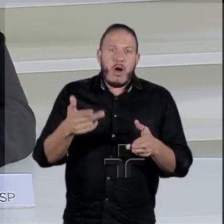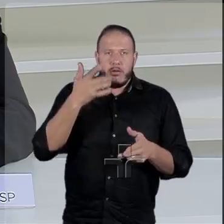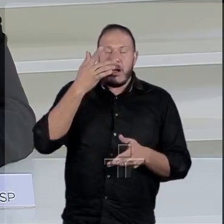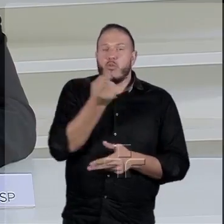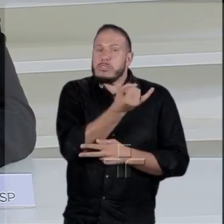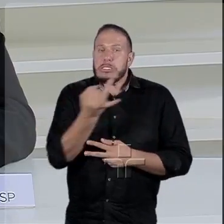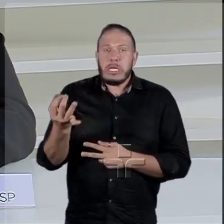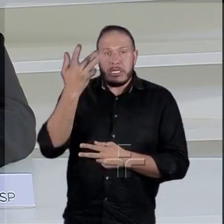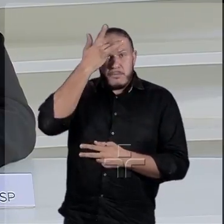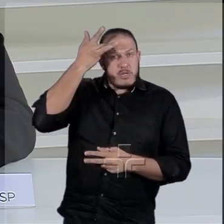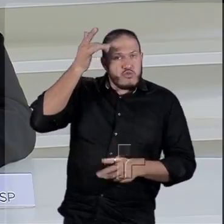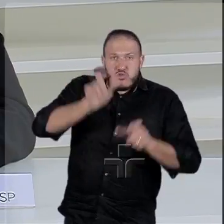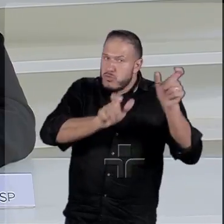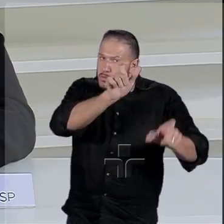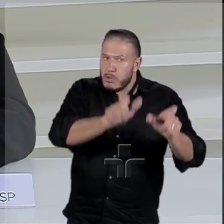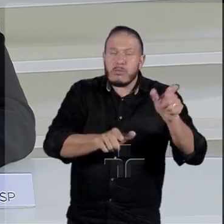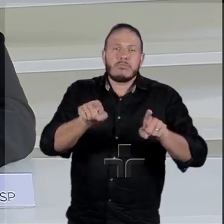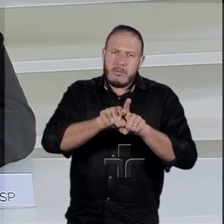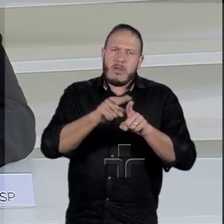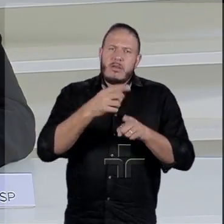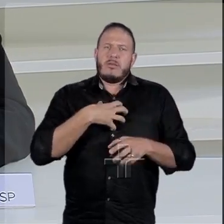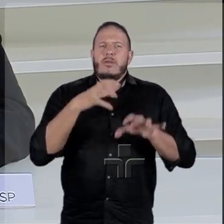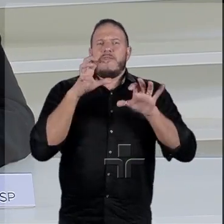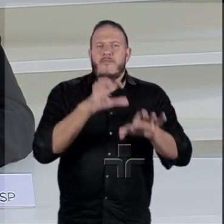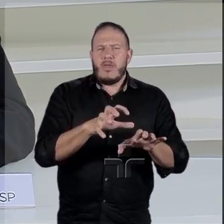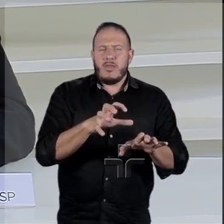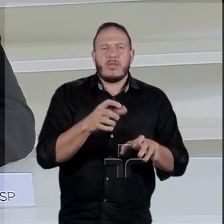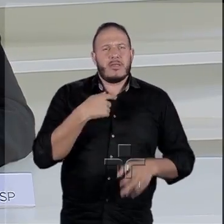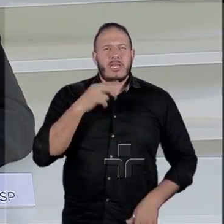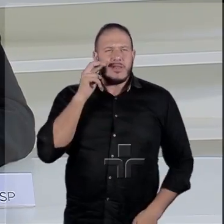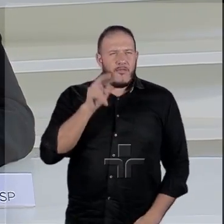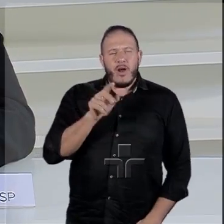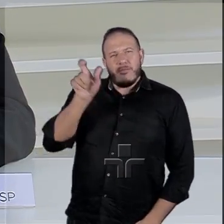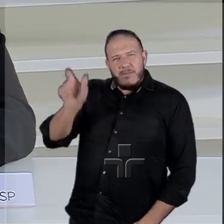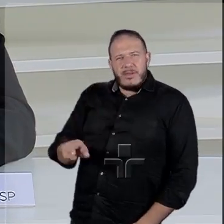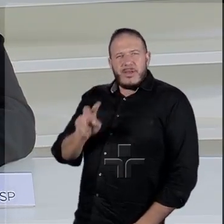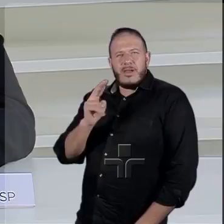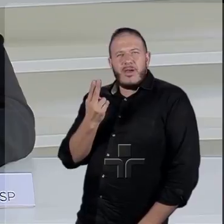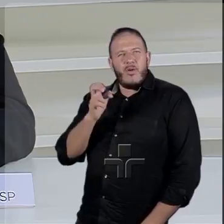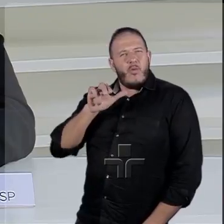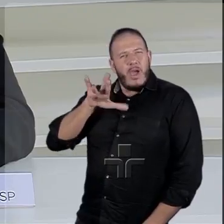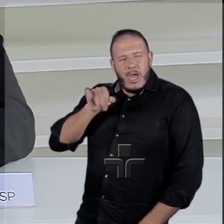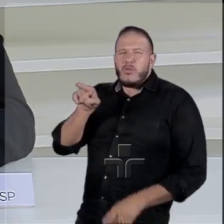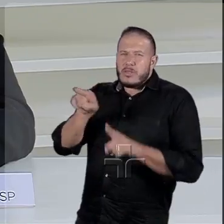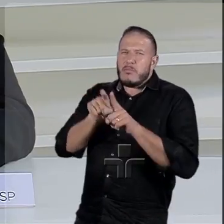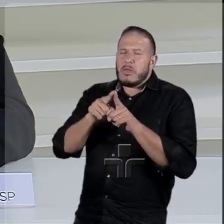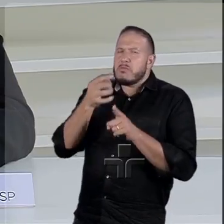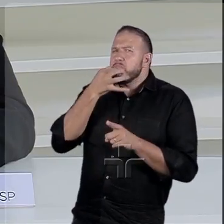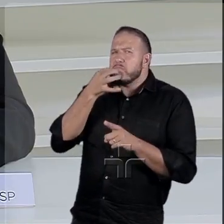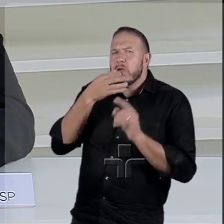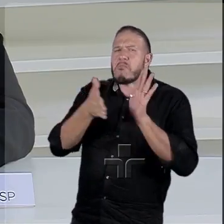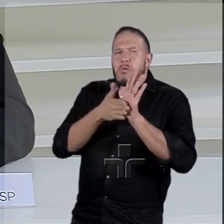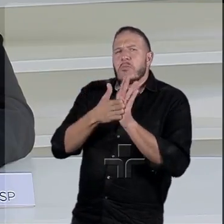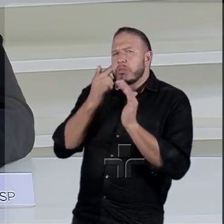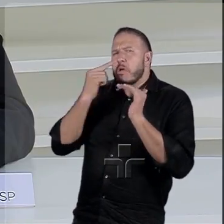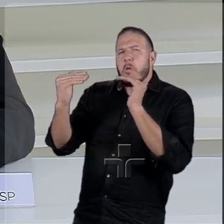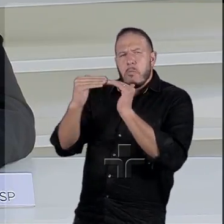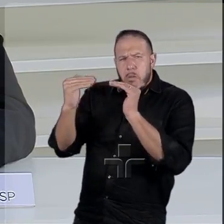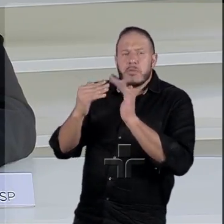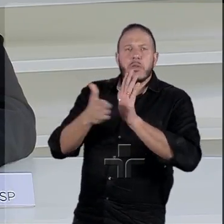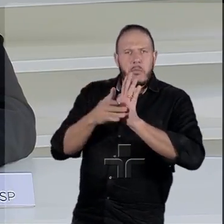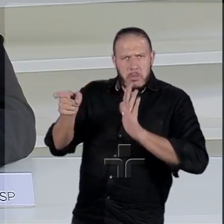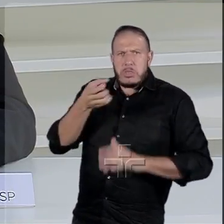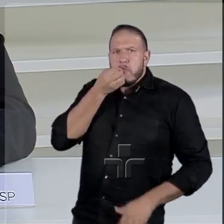afeta. E nessa medida, eu acho que aí o Hélio alinha comigo muito na proposta dele, que é uma proposta muito boa e competente